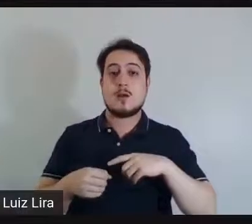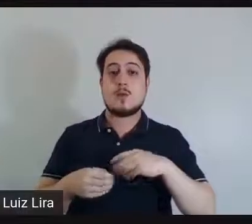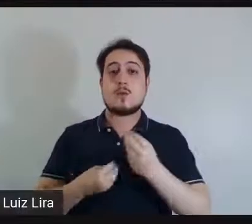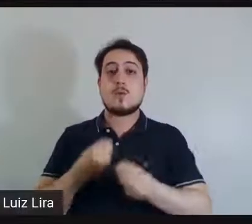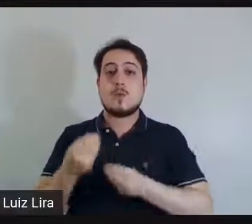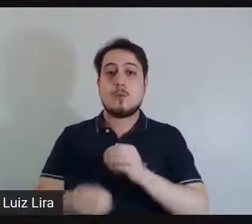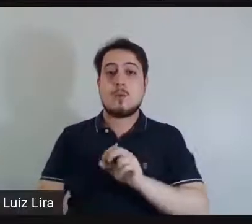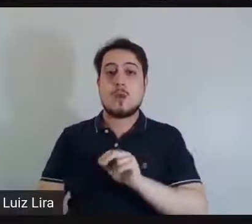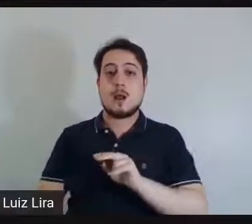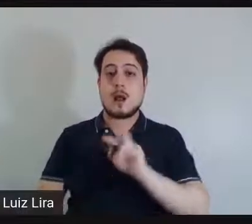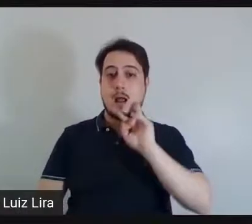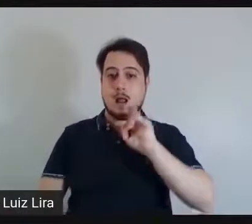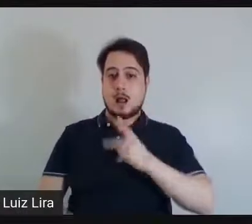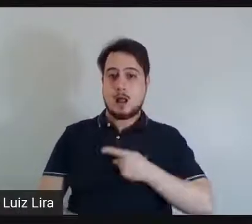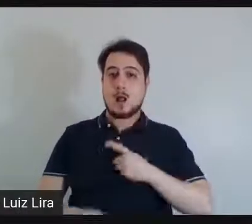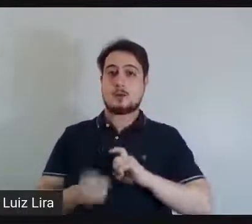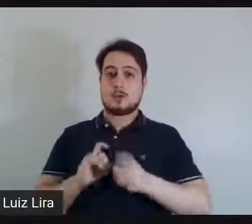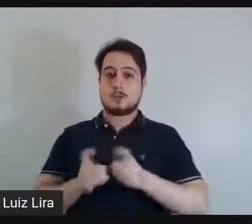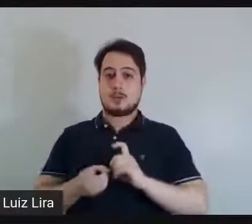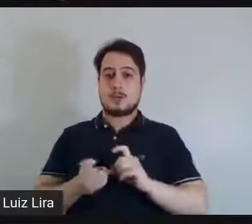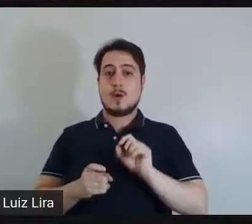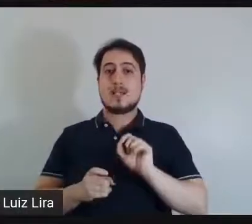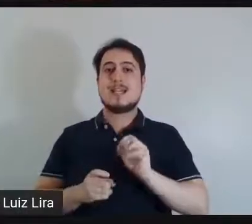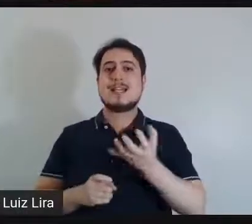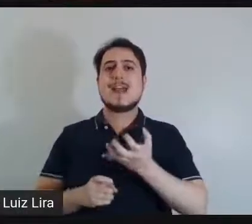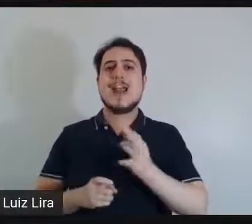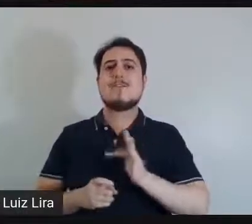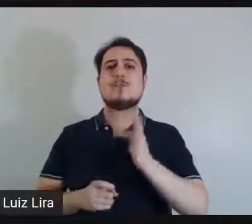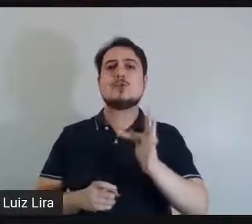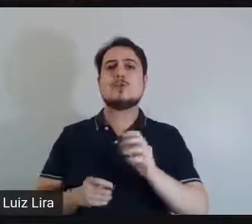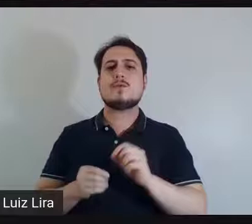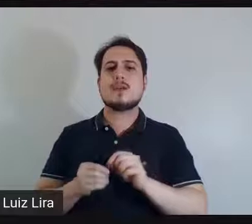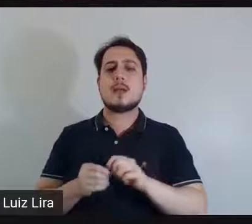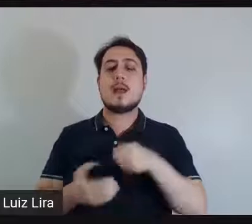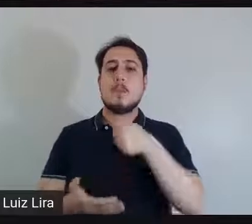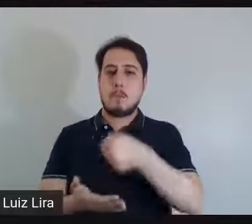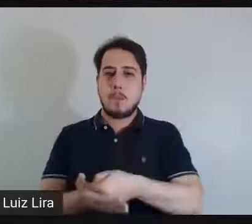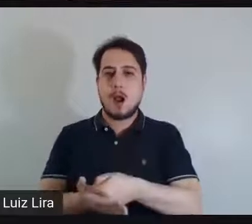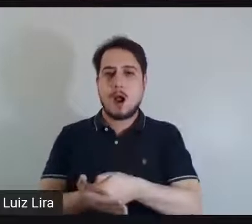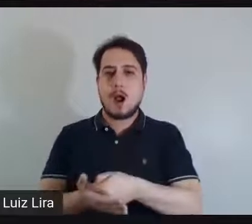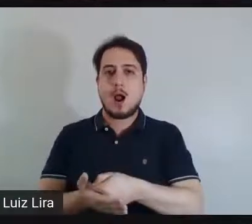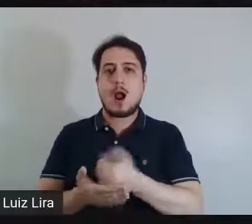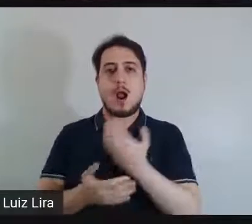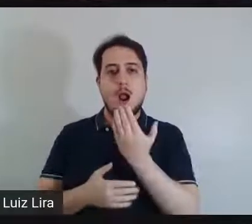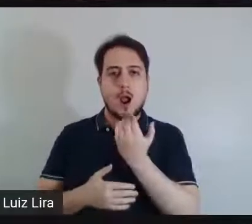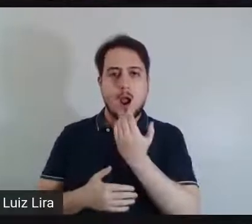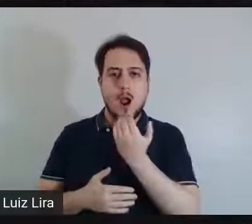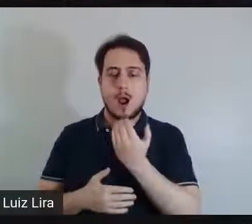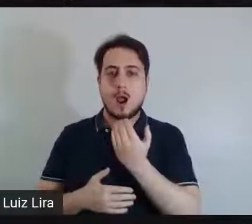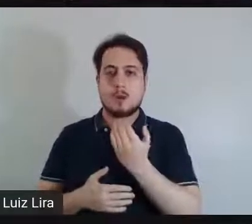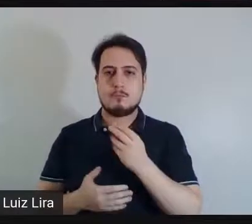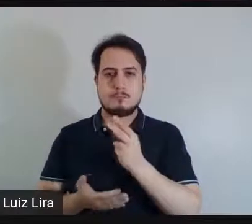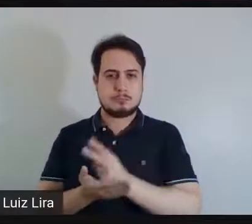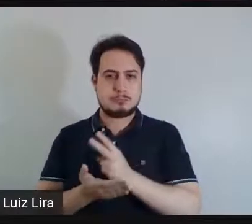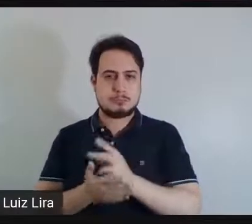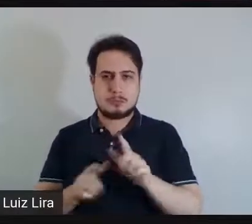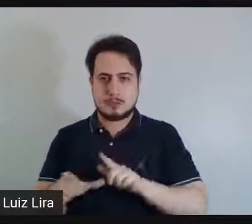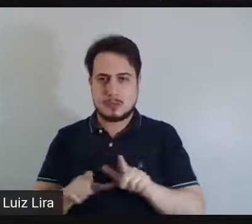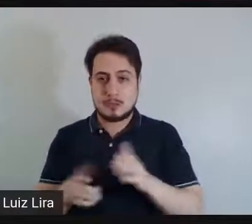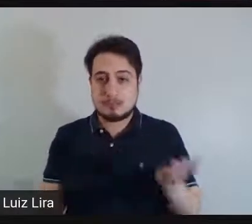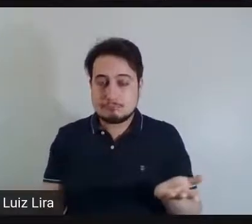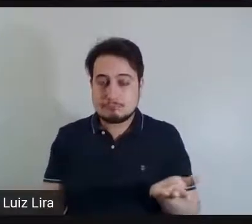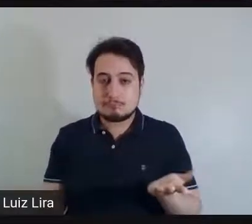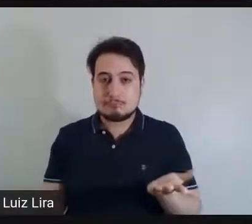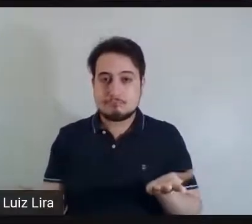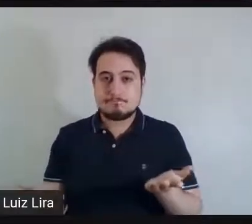administração definir o que ela quer fazer. Vai se pagar o vale alimentação mesmo não trabalhando?